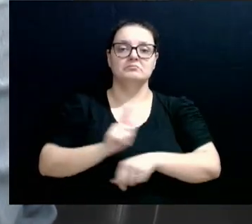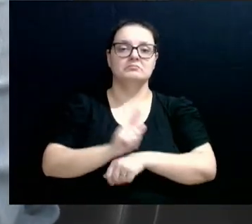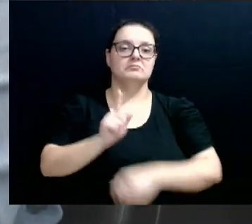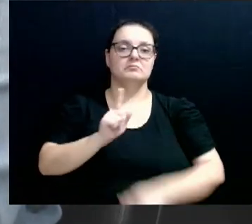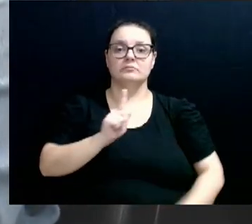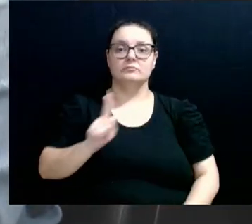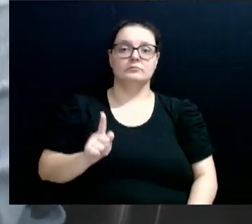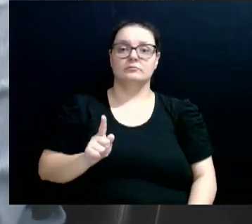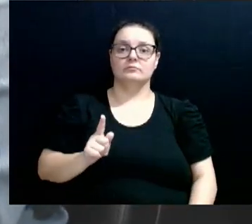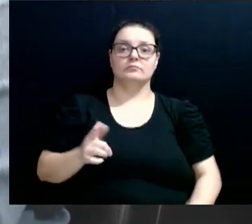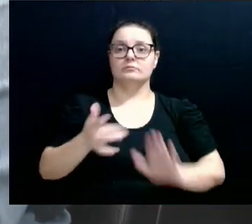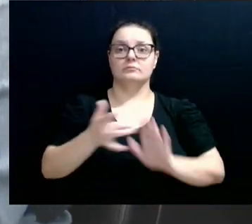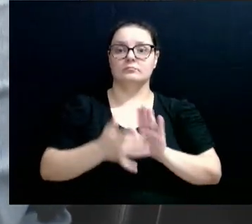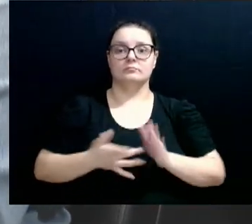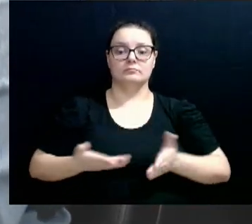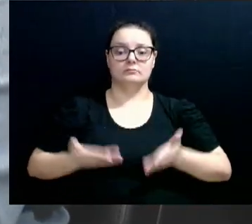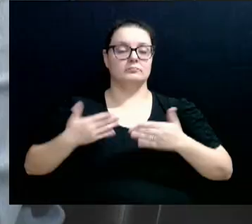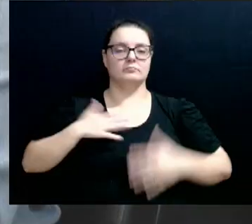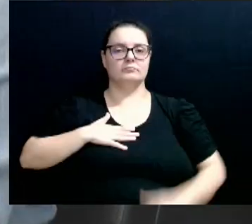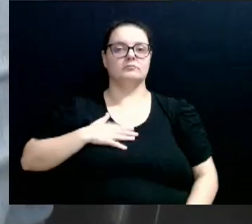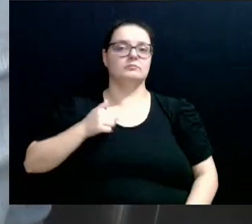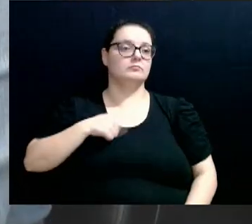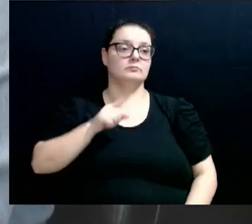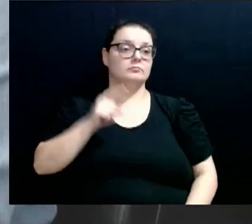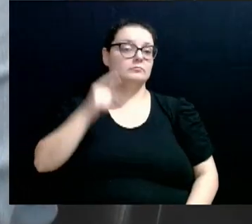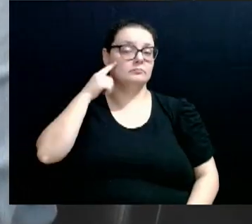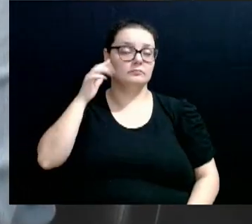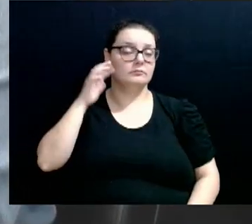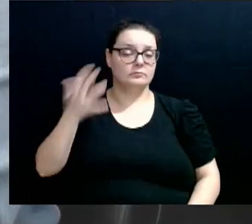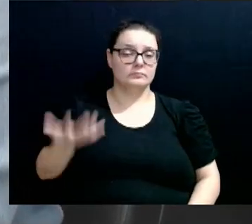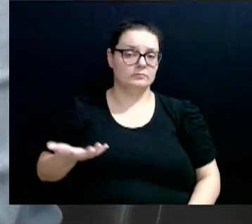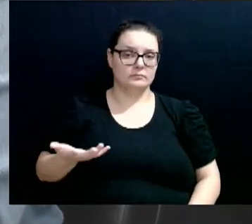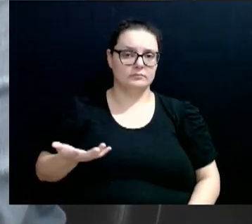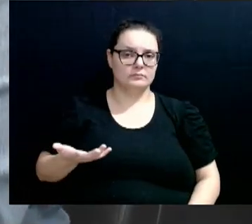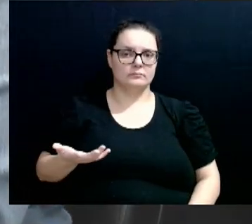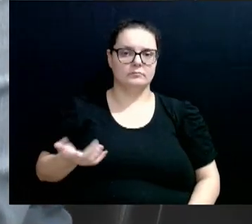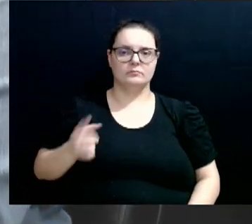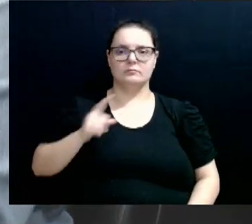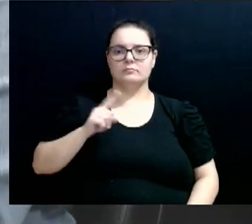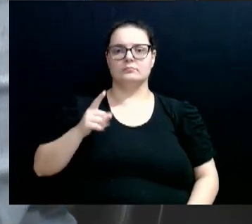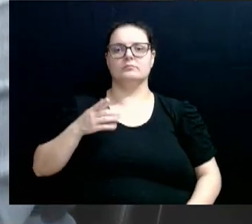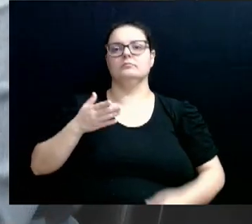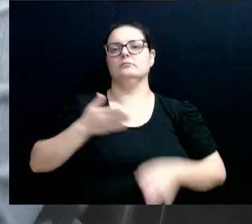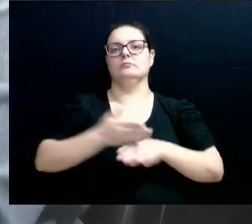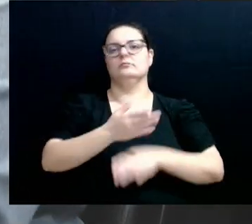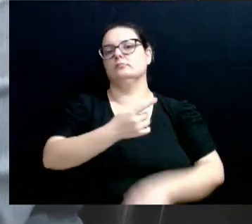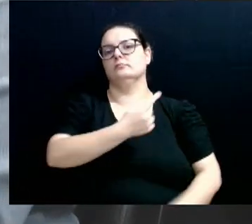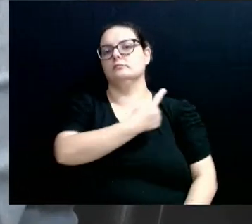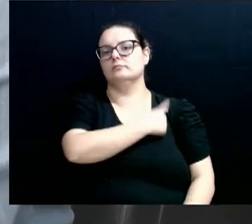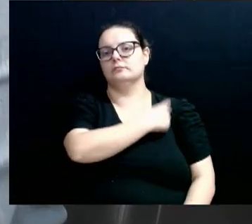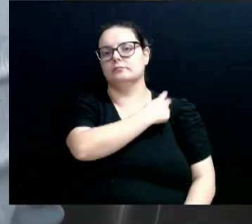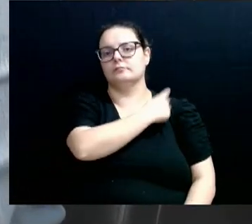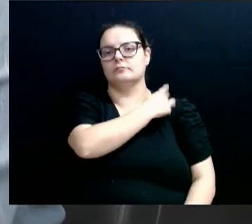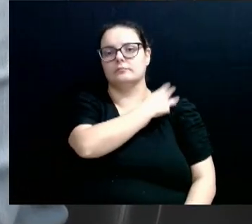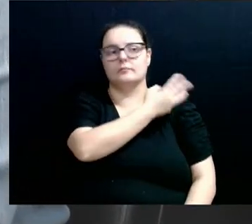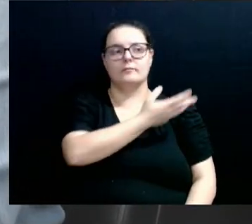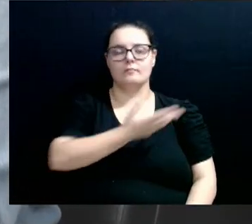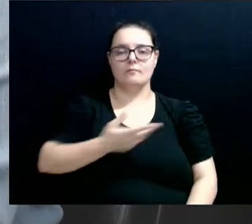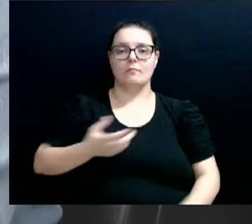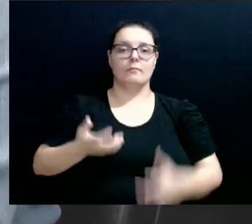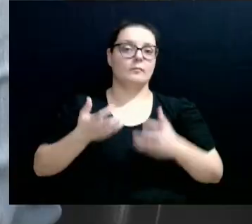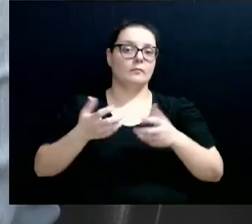mim. Tipo, eu não pensava. Então, eu não entrei no primeiro ano do ensino médio pensando o que eu queria fazer